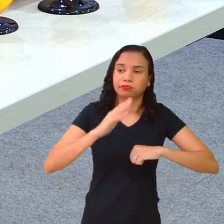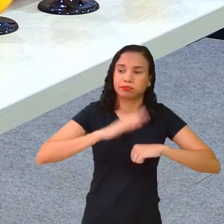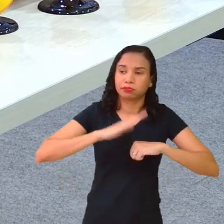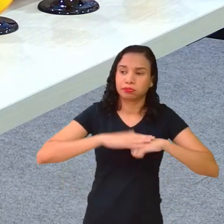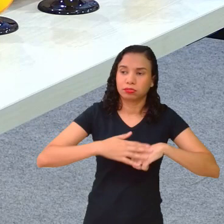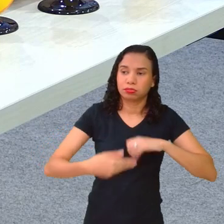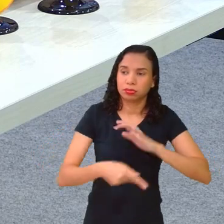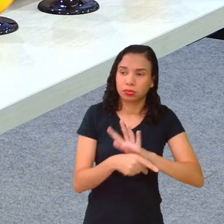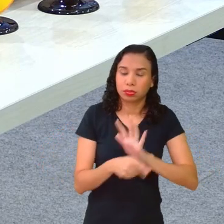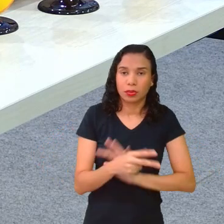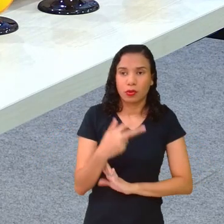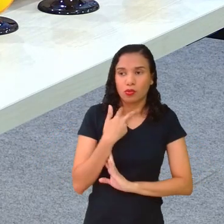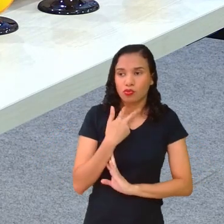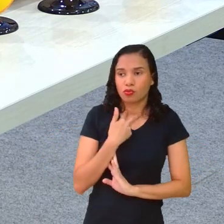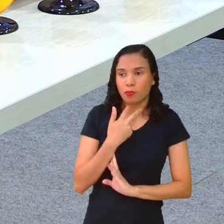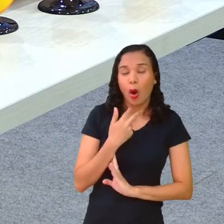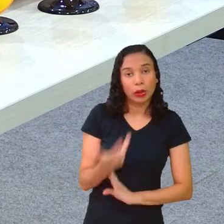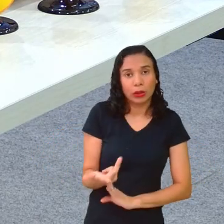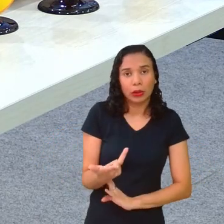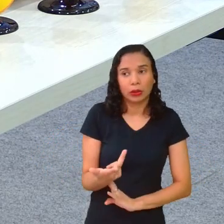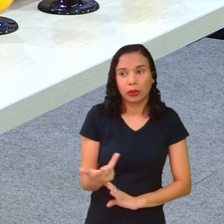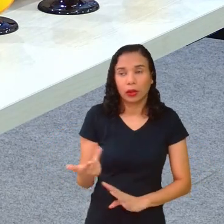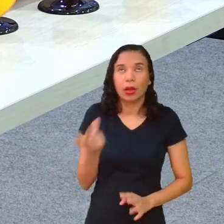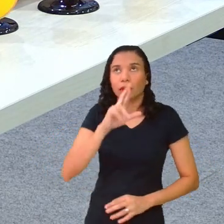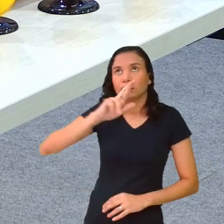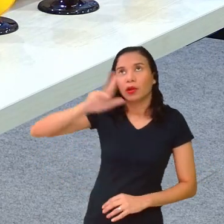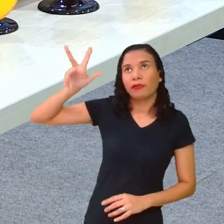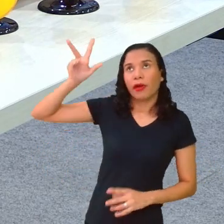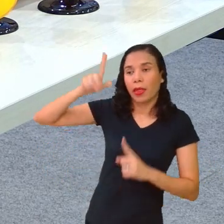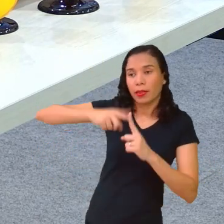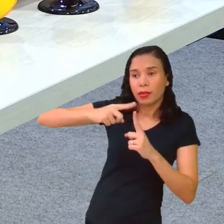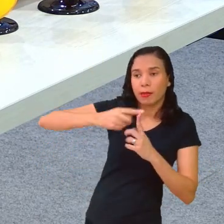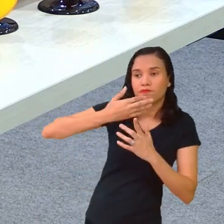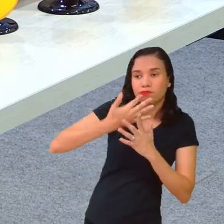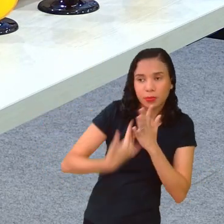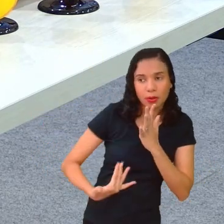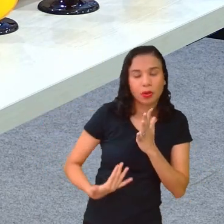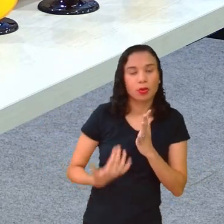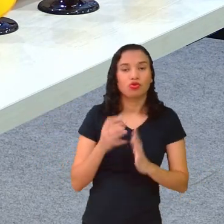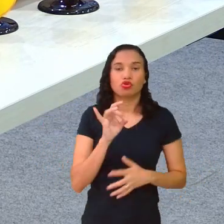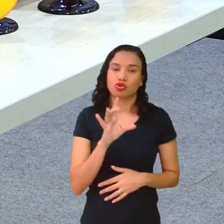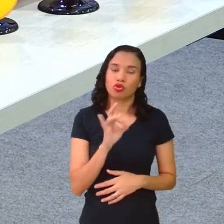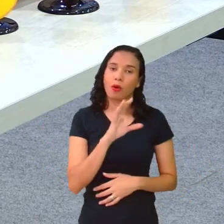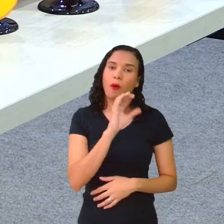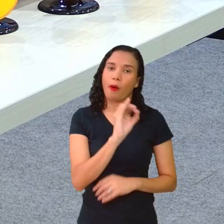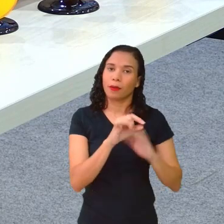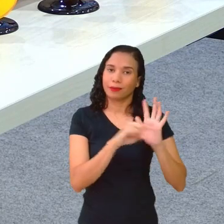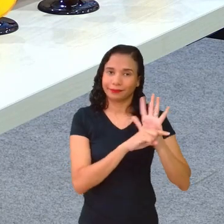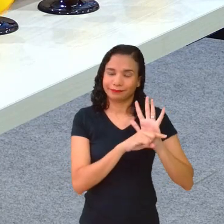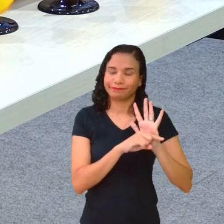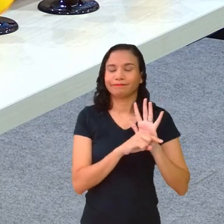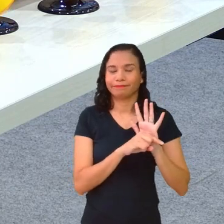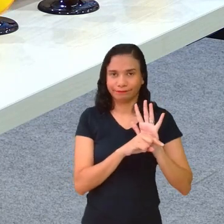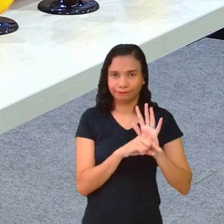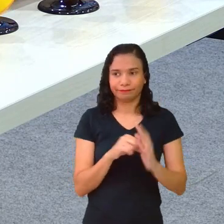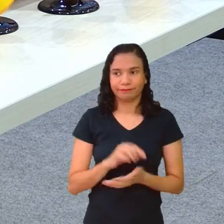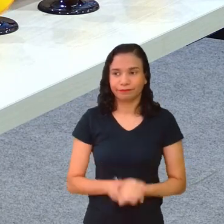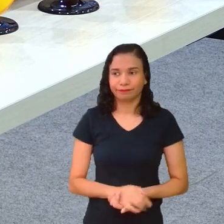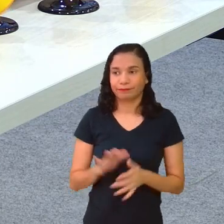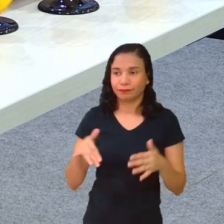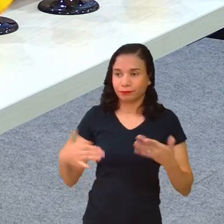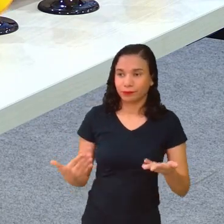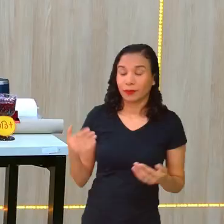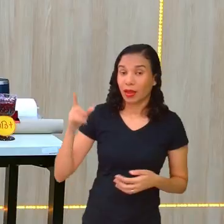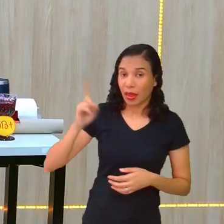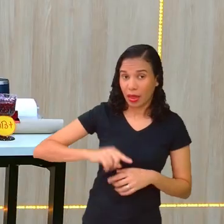mesmo. Então, eu não posso colocar nenhum outro tipo de sangue aqui, apenas O negativo. Então,